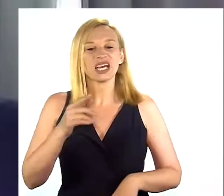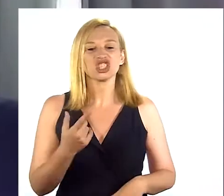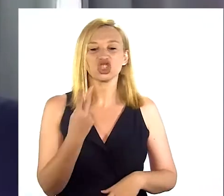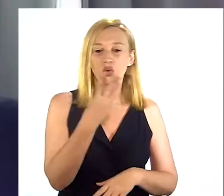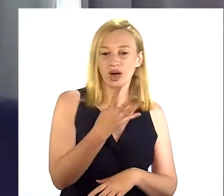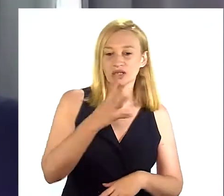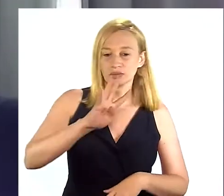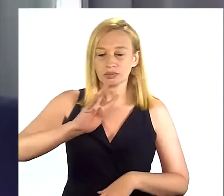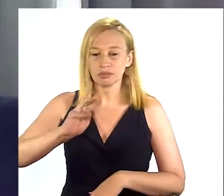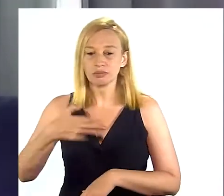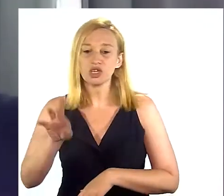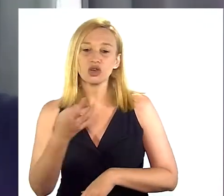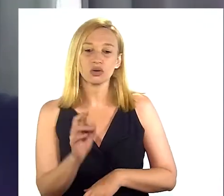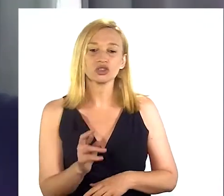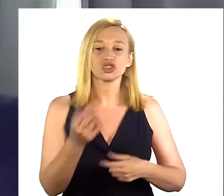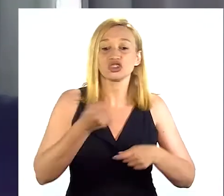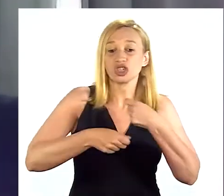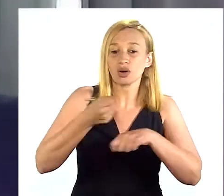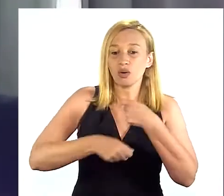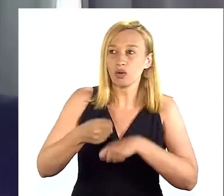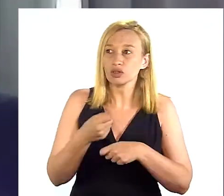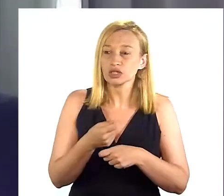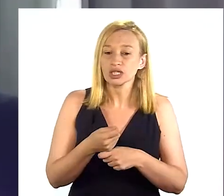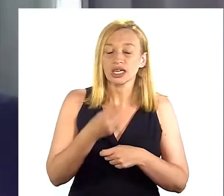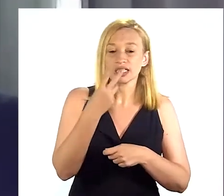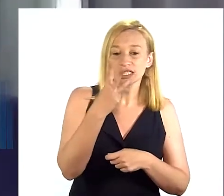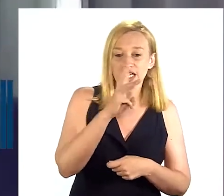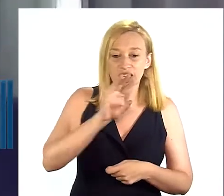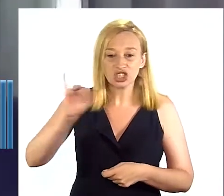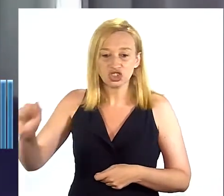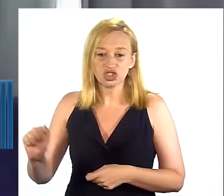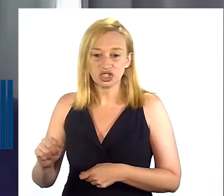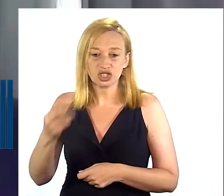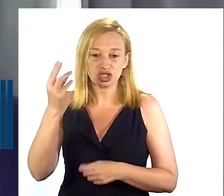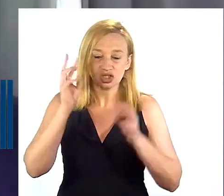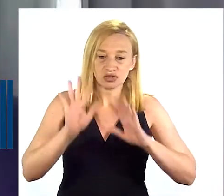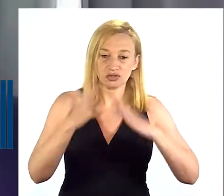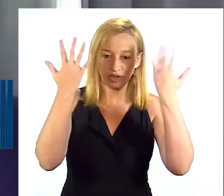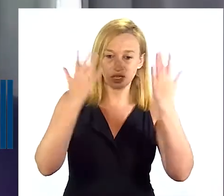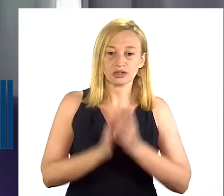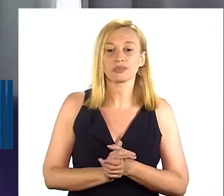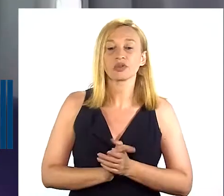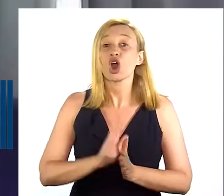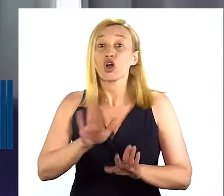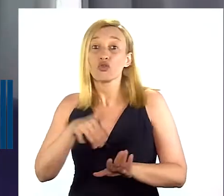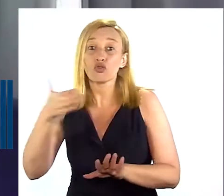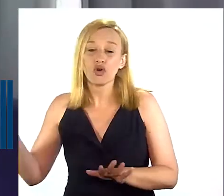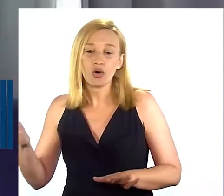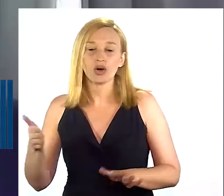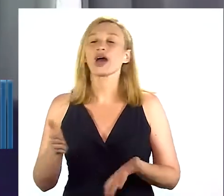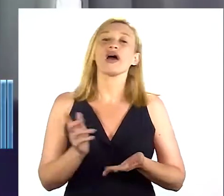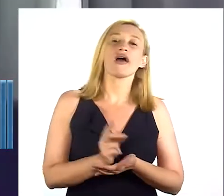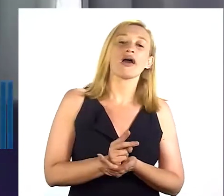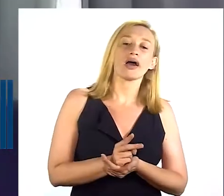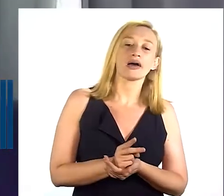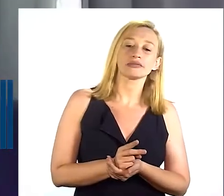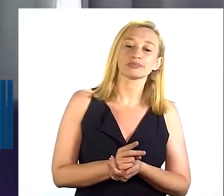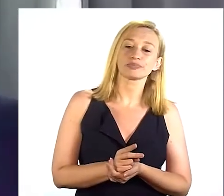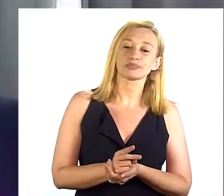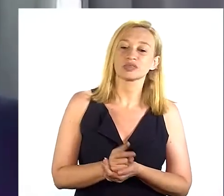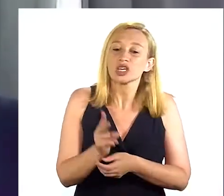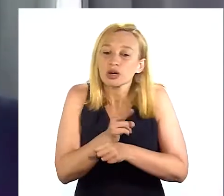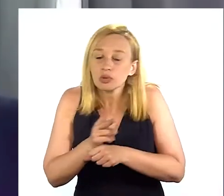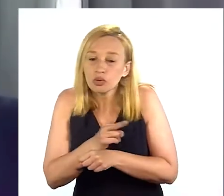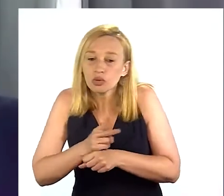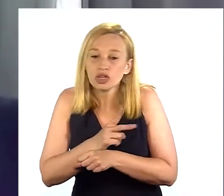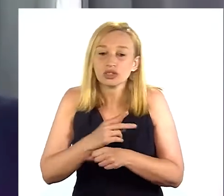negócio. Foram mais de 4 milhões de negócios em 3 dias de evento, para você ter uma ideia. Fora a